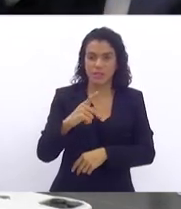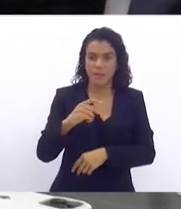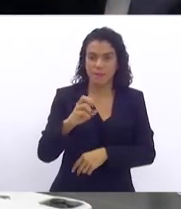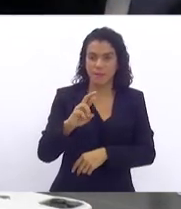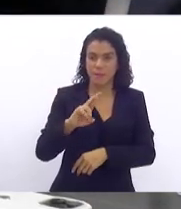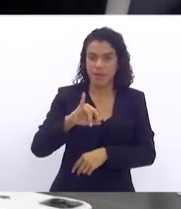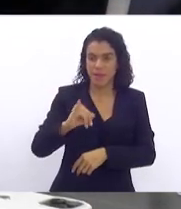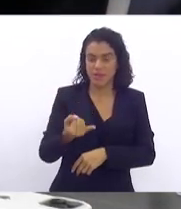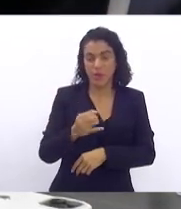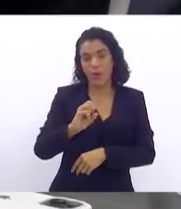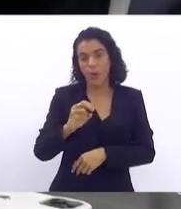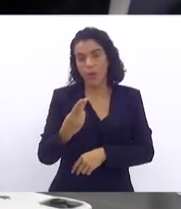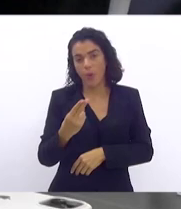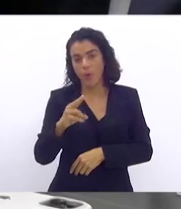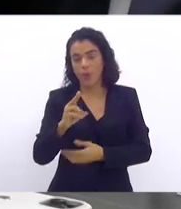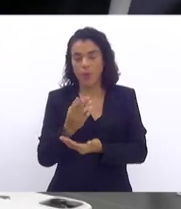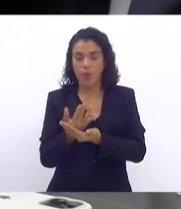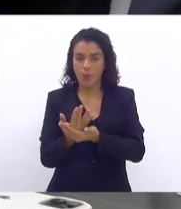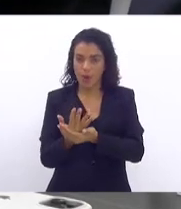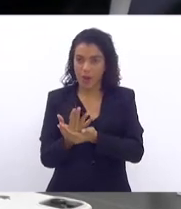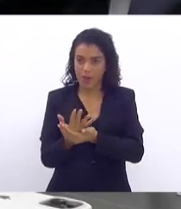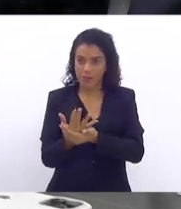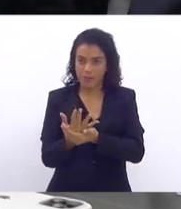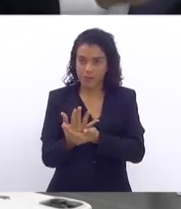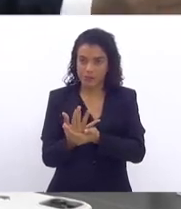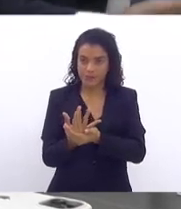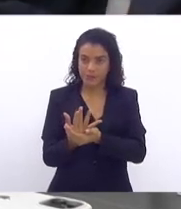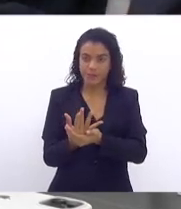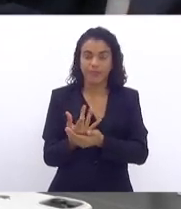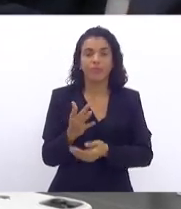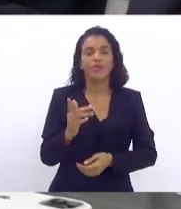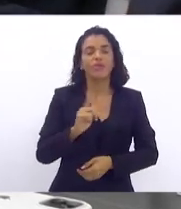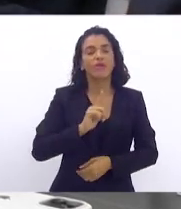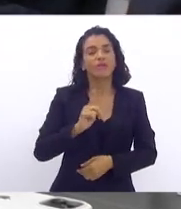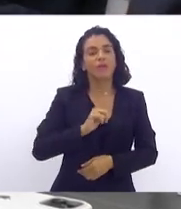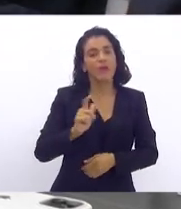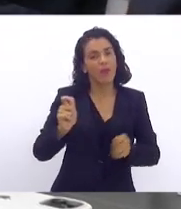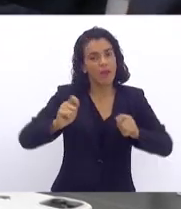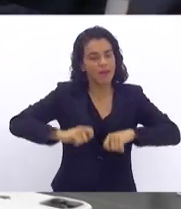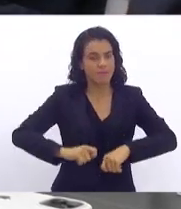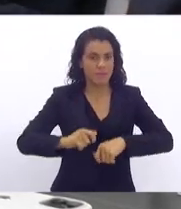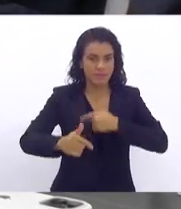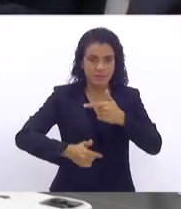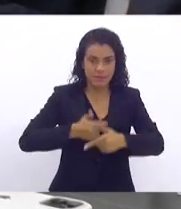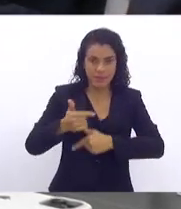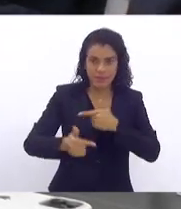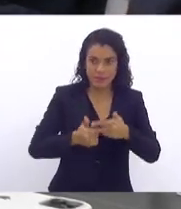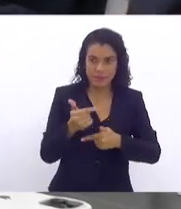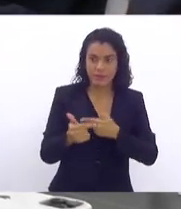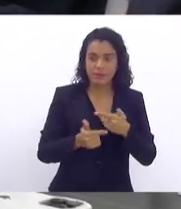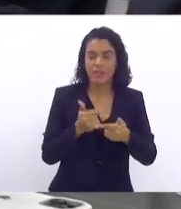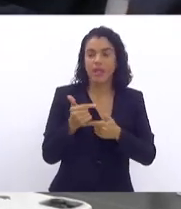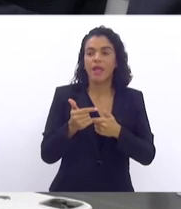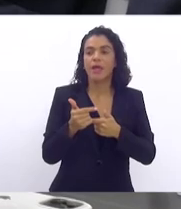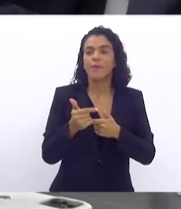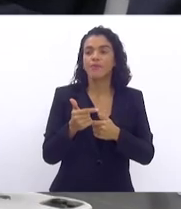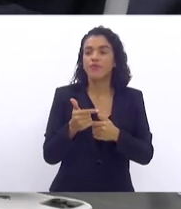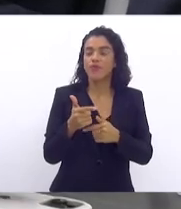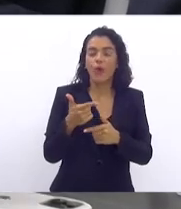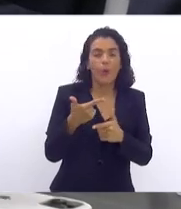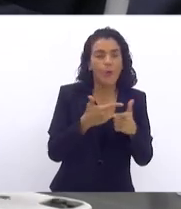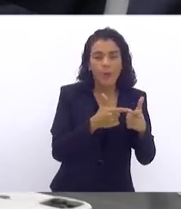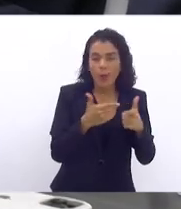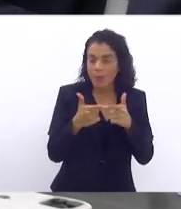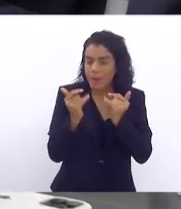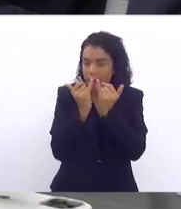UERJ, eles não executaram além daquilo que eles já tinham a capacidade de executar. Eles acabaram numa fronteira muito